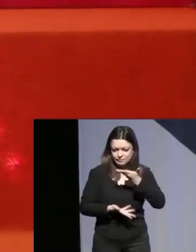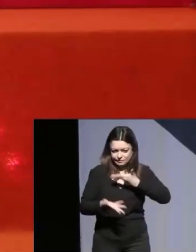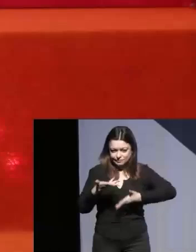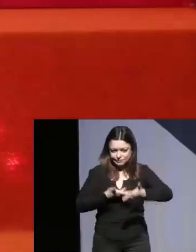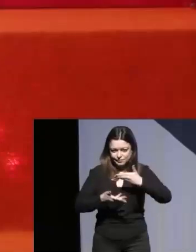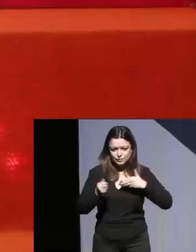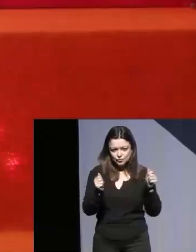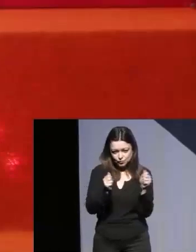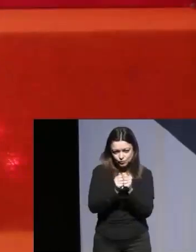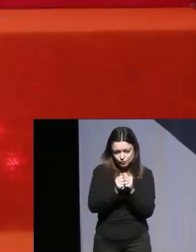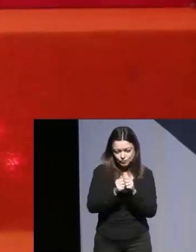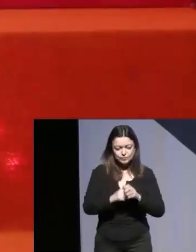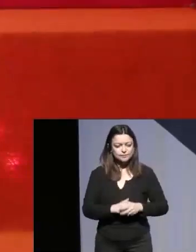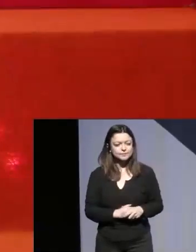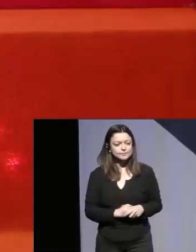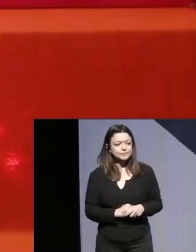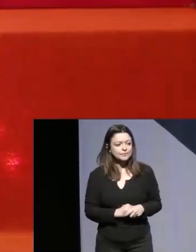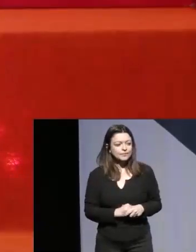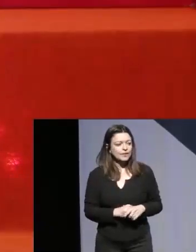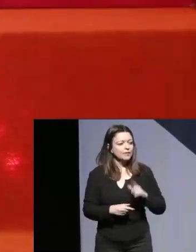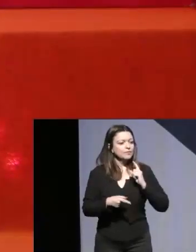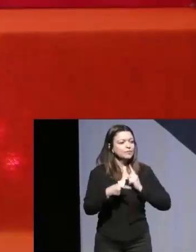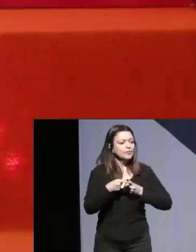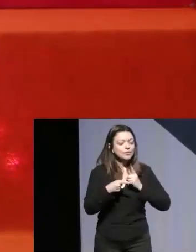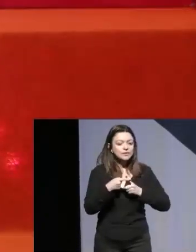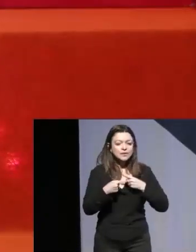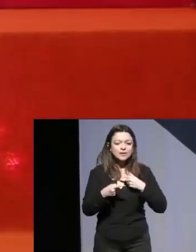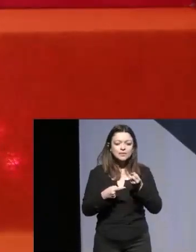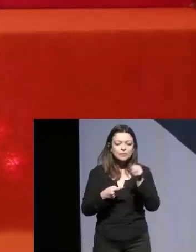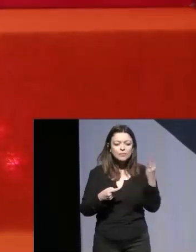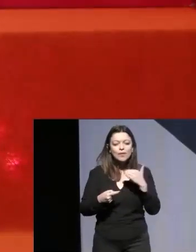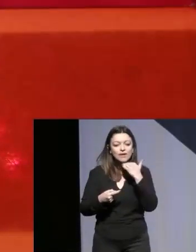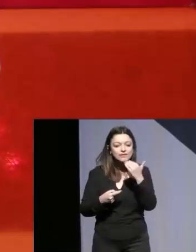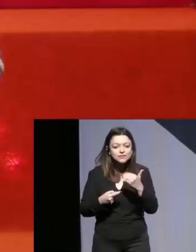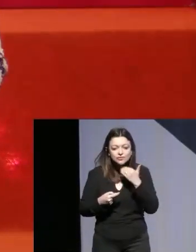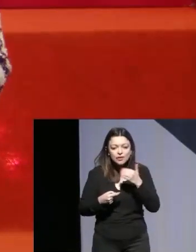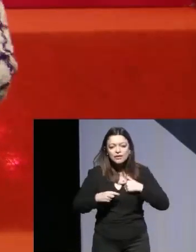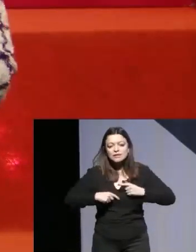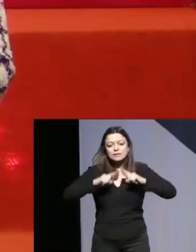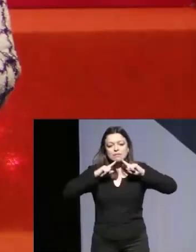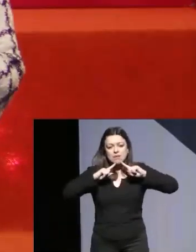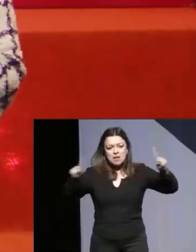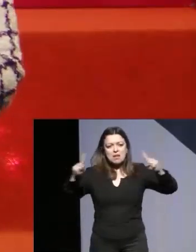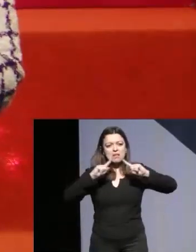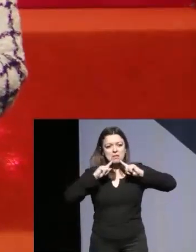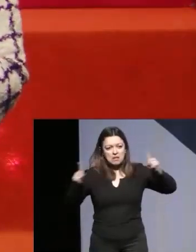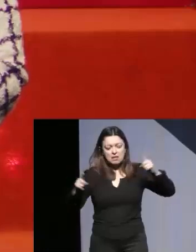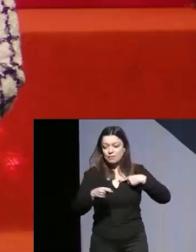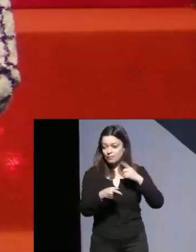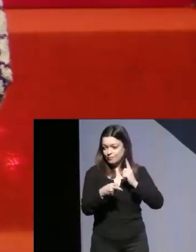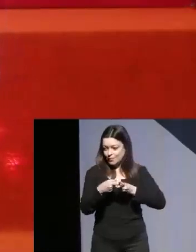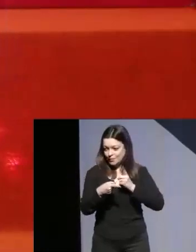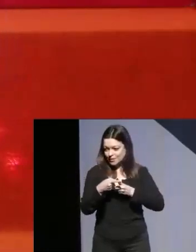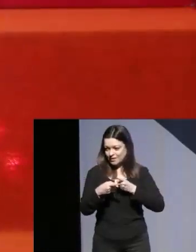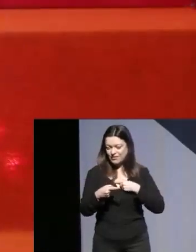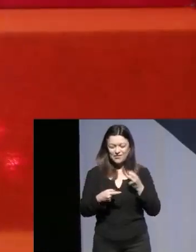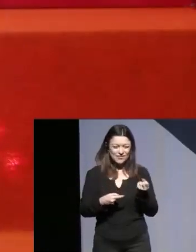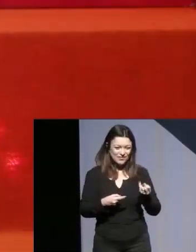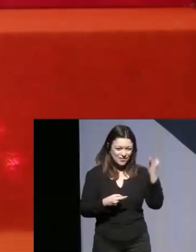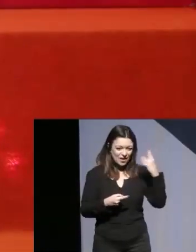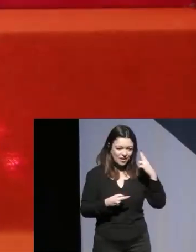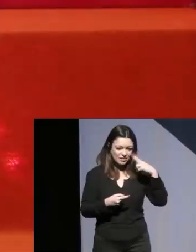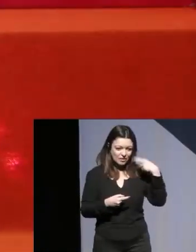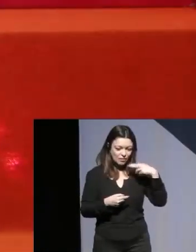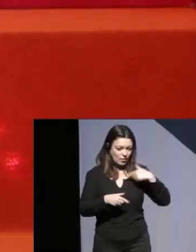Não adianta mais ficar esperneando, porque muitos colegas tributaristas